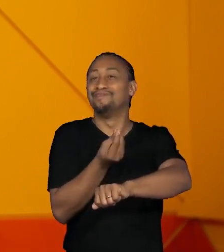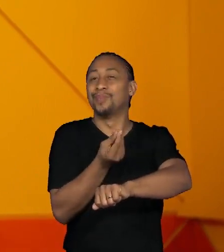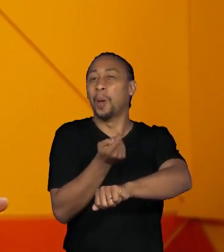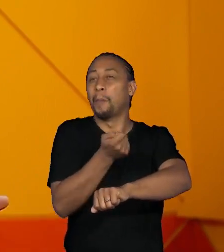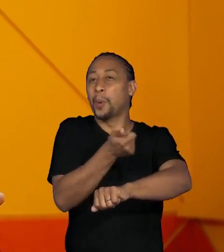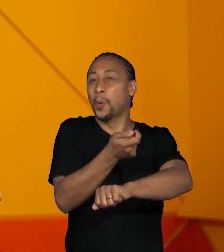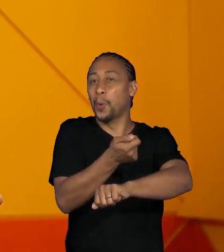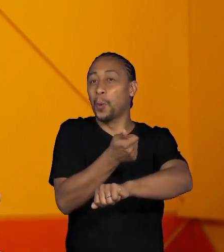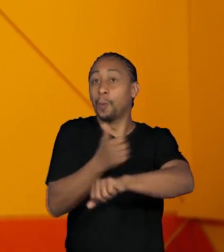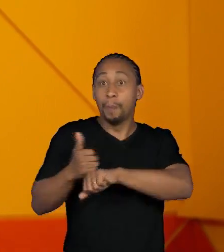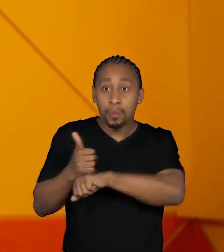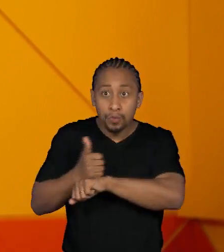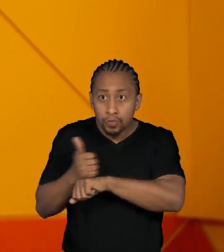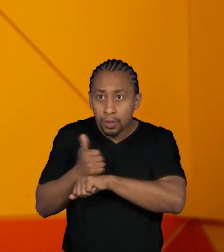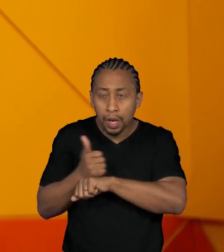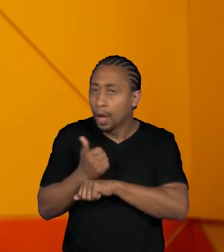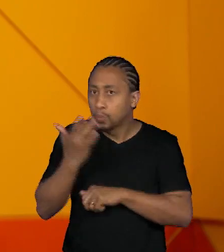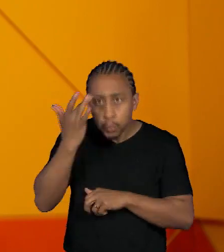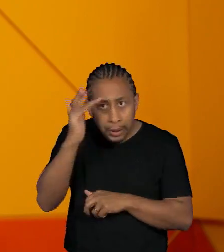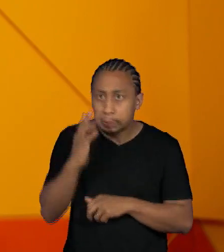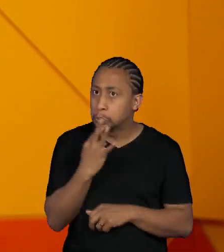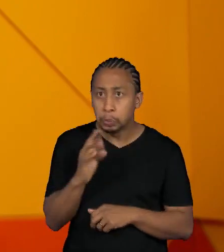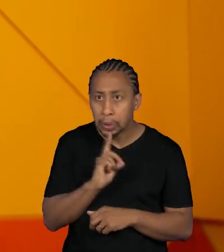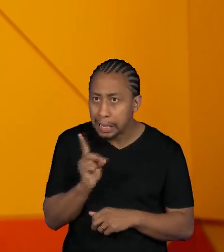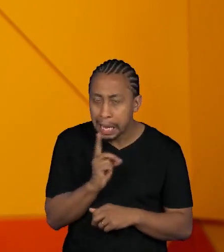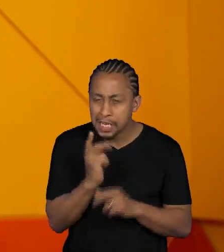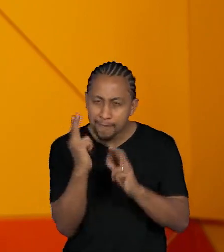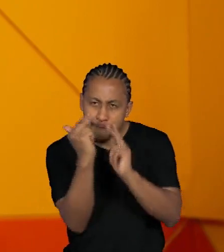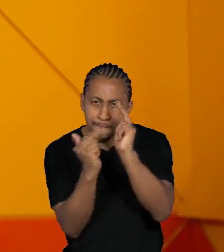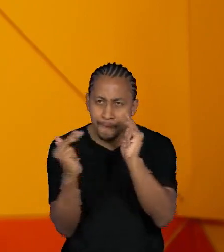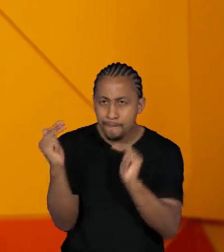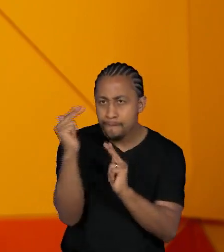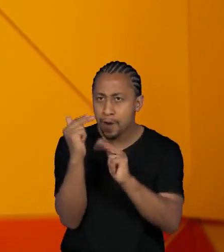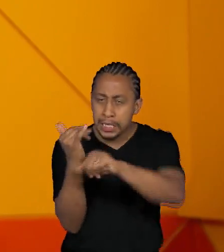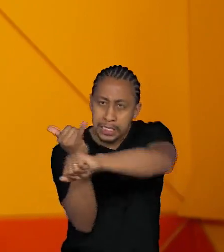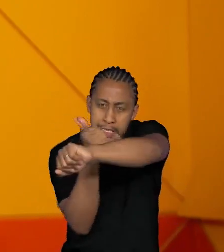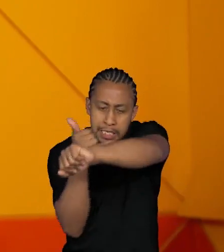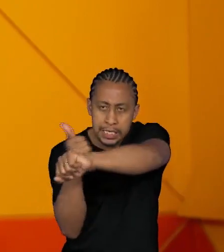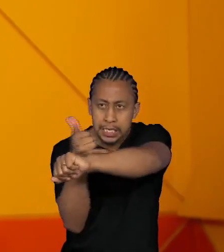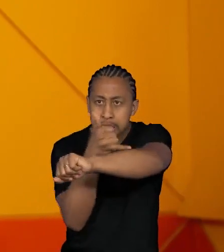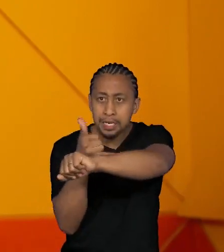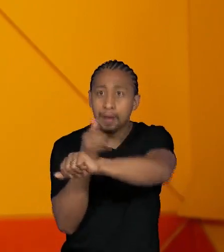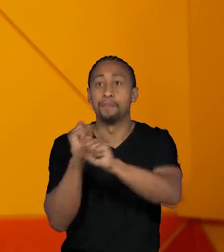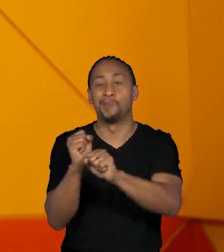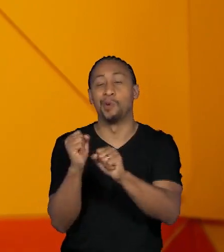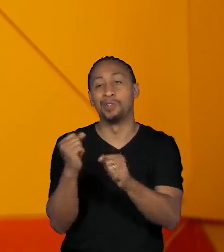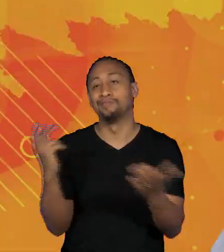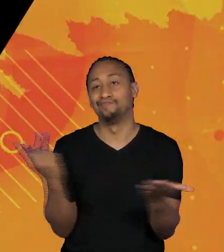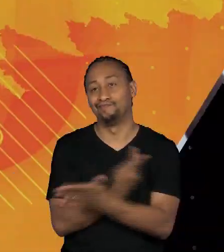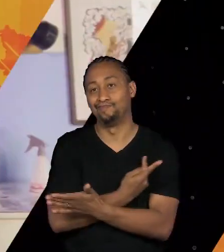se o profissional não estiver preparado para as técnicas específicas, pode dar ruim.